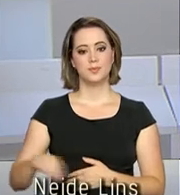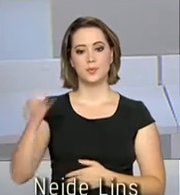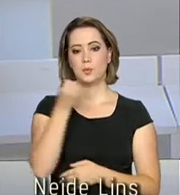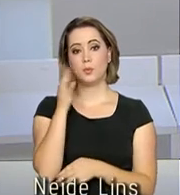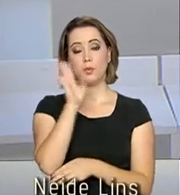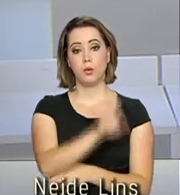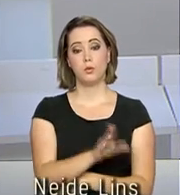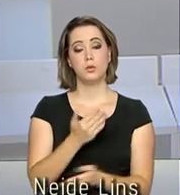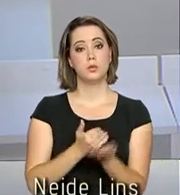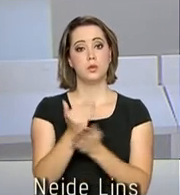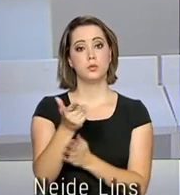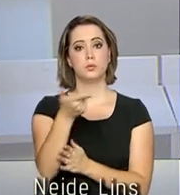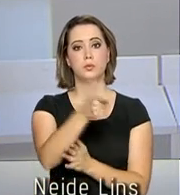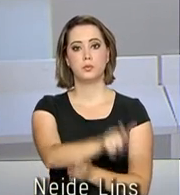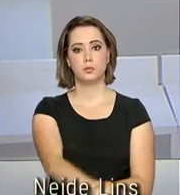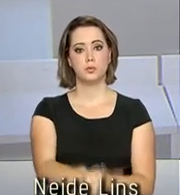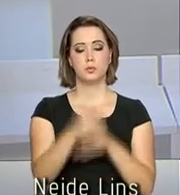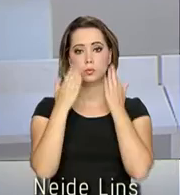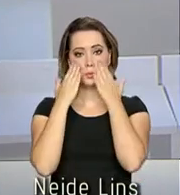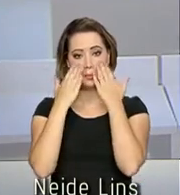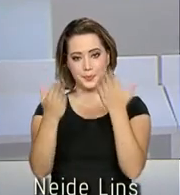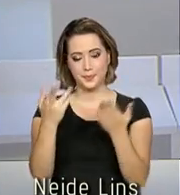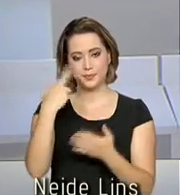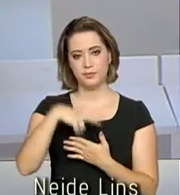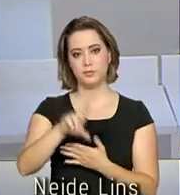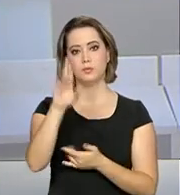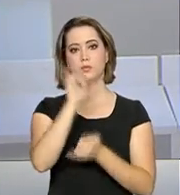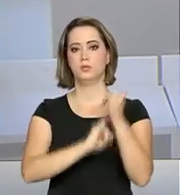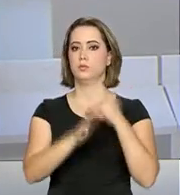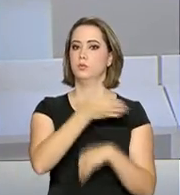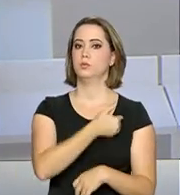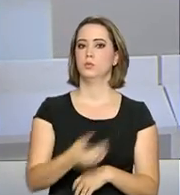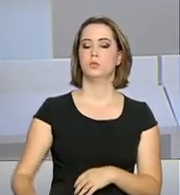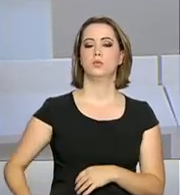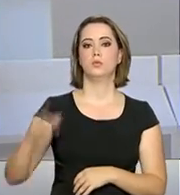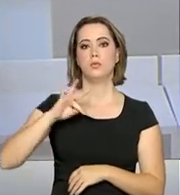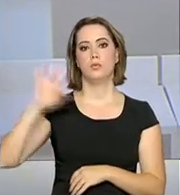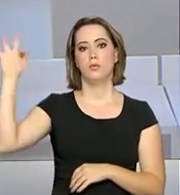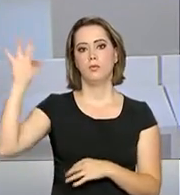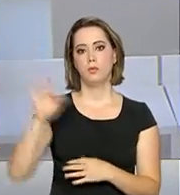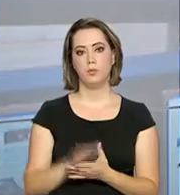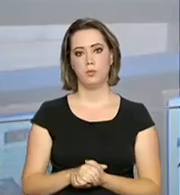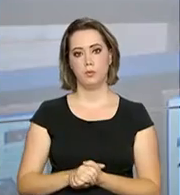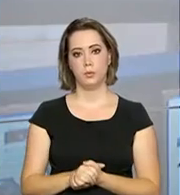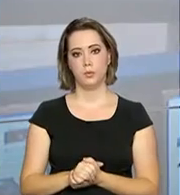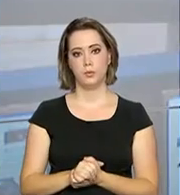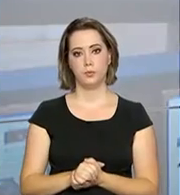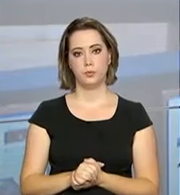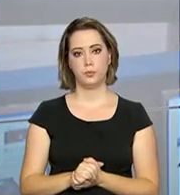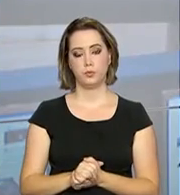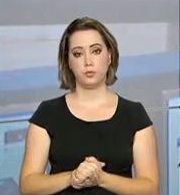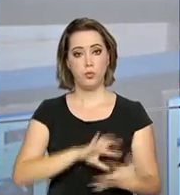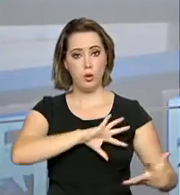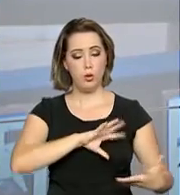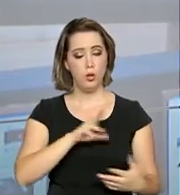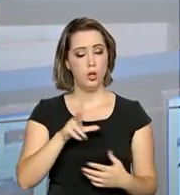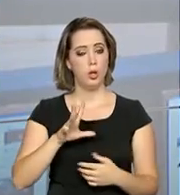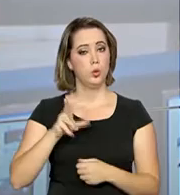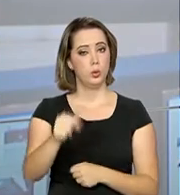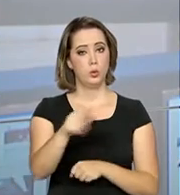Olá, boa tarde. Começa agora mais uma edição do Repórter NBR com as notícias do governo federal. Em todo o